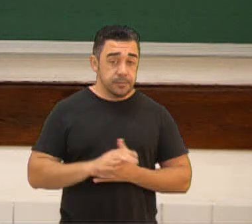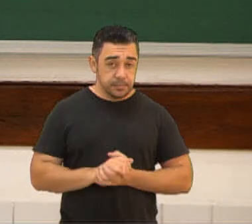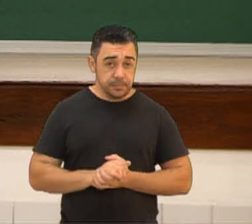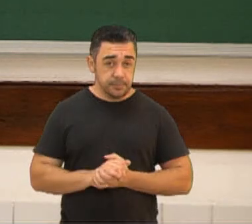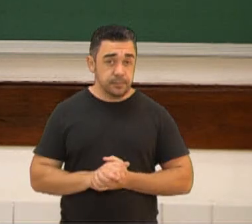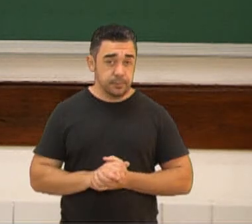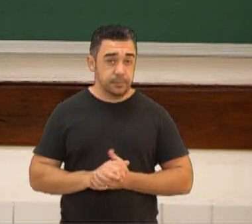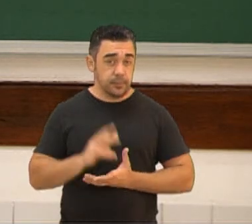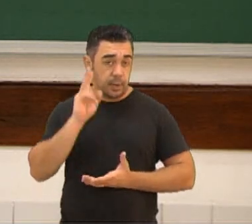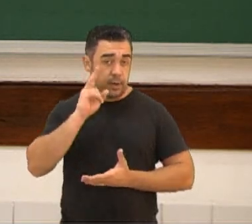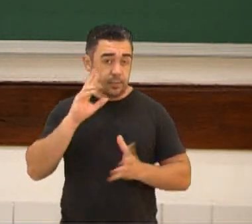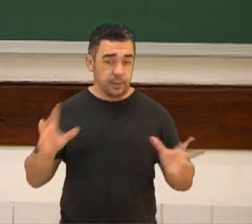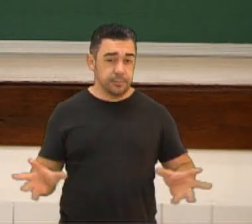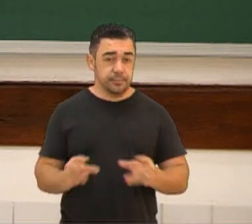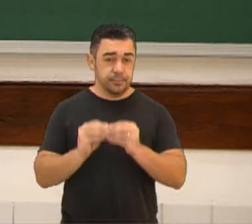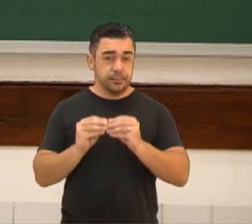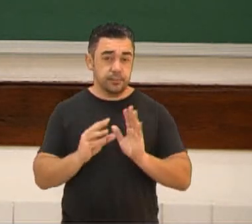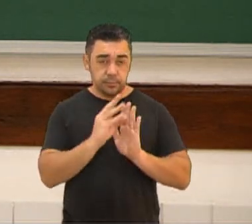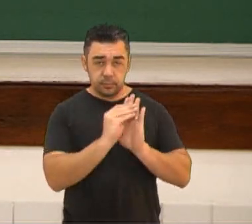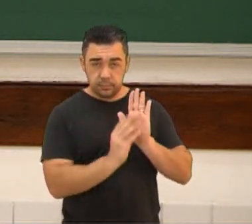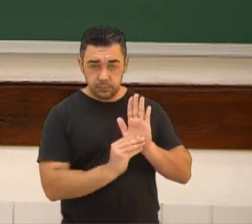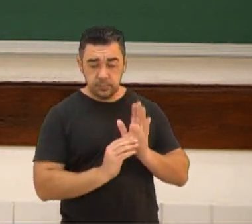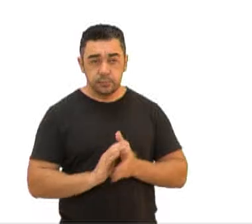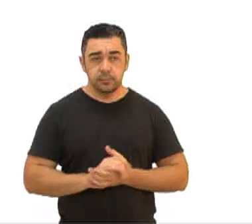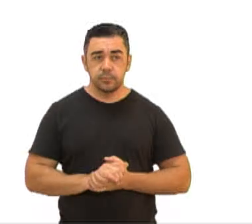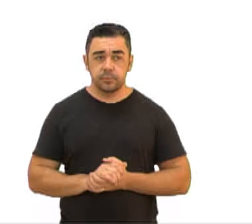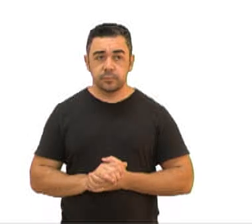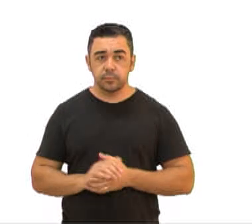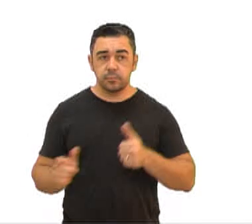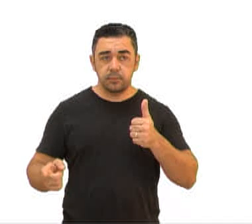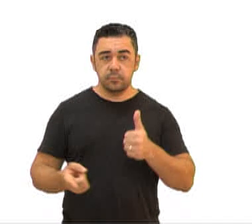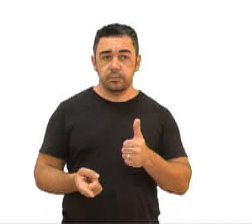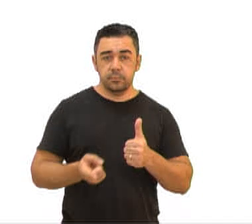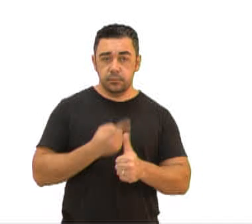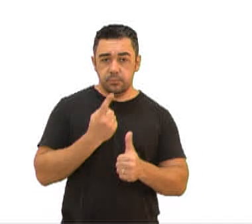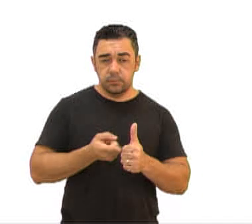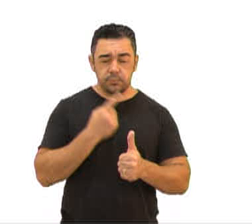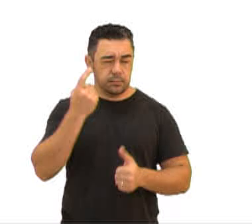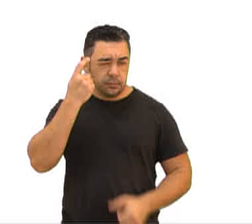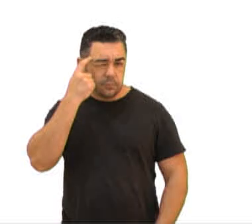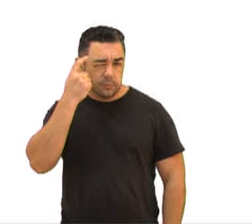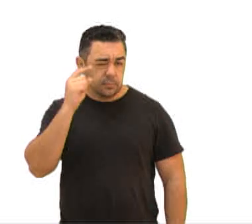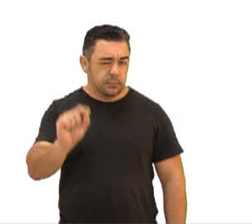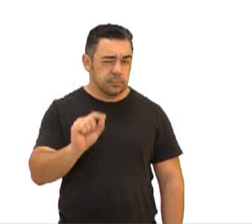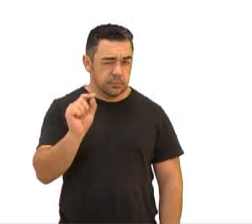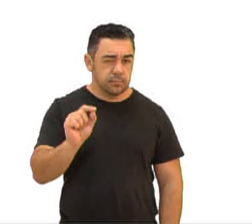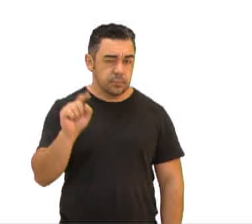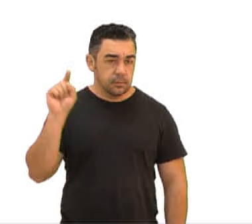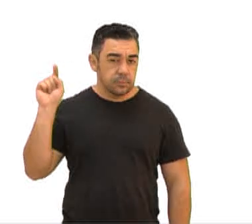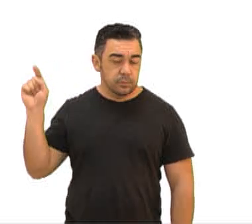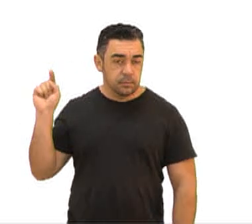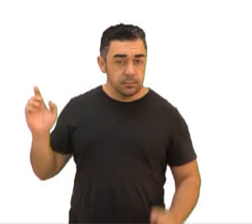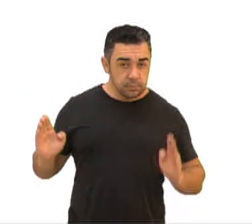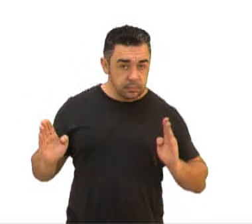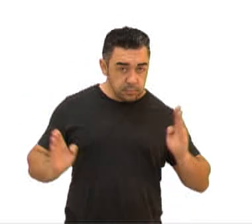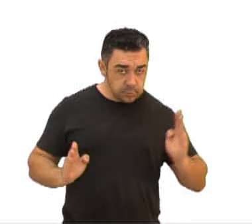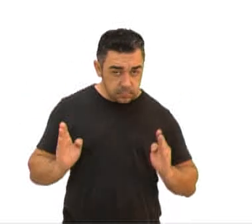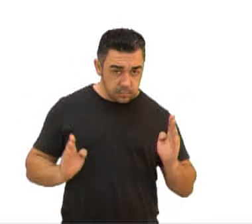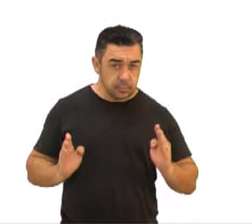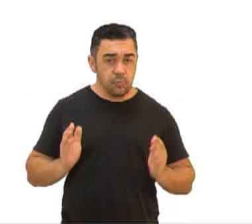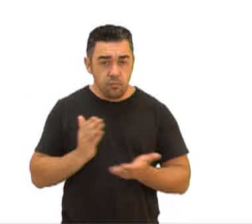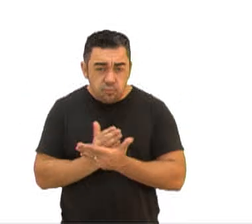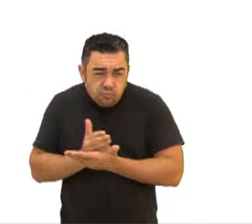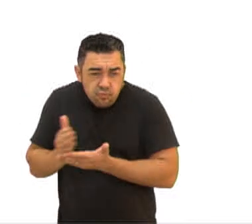dar uma retomada no conteúdo. Bom, primeiro, a gente tem que pensar que esse momento em que essas